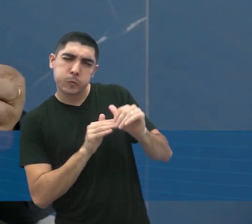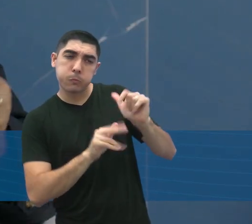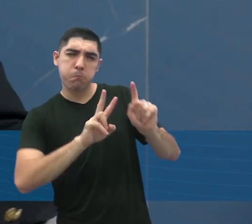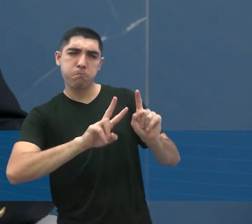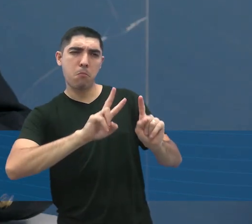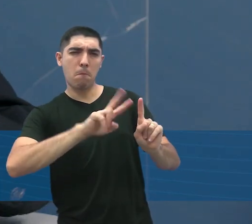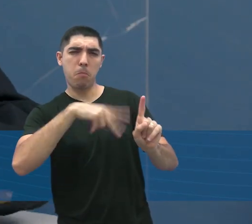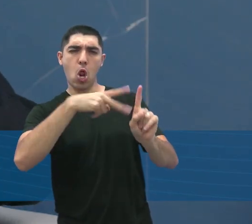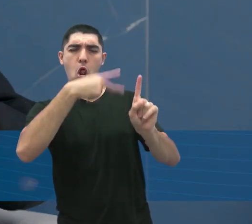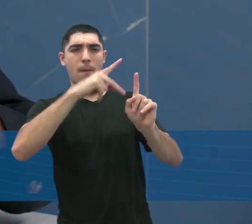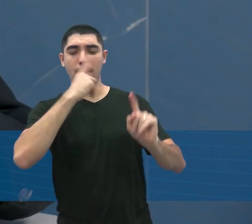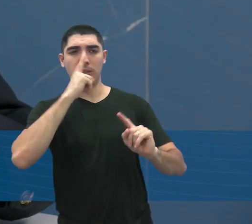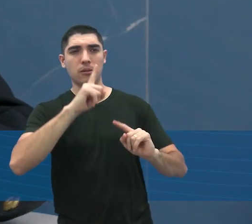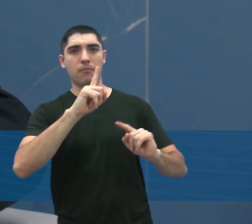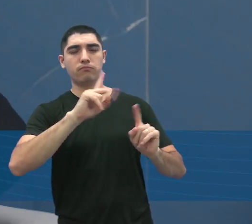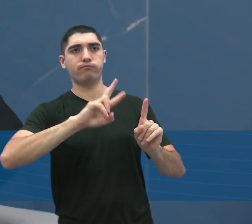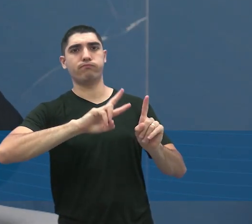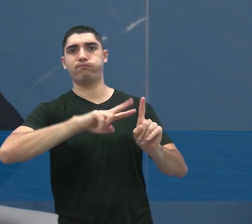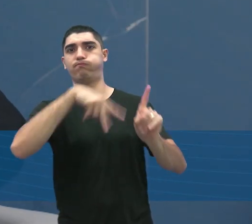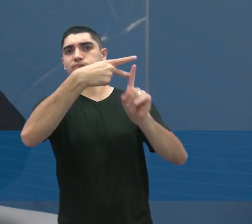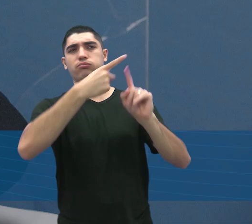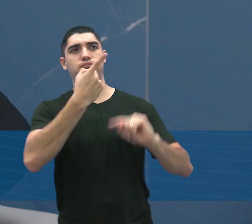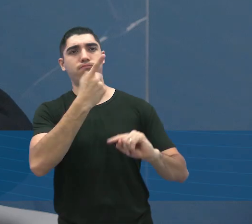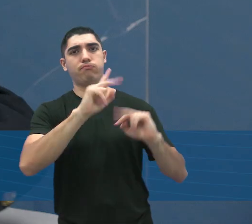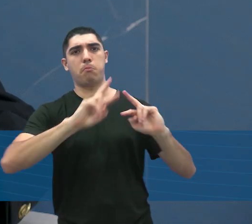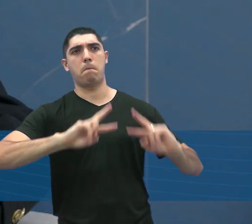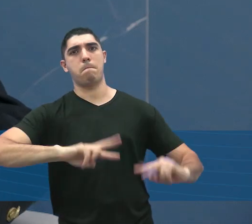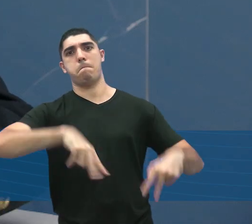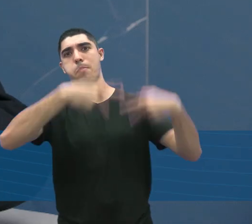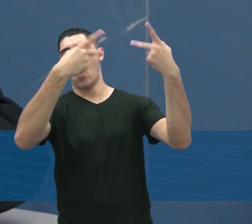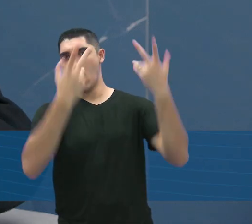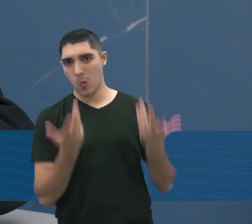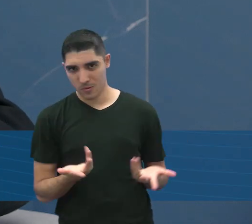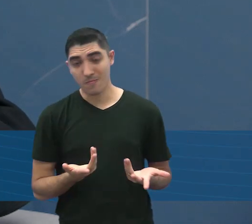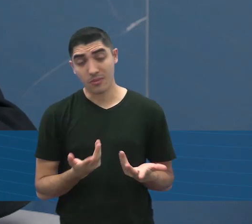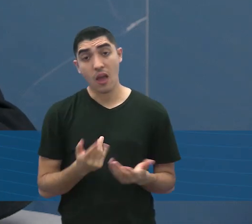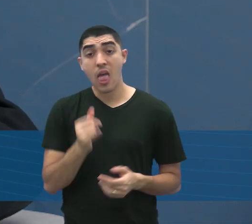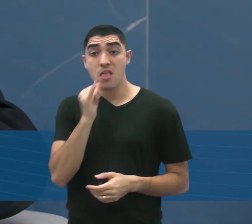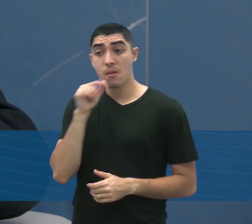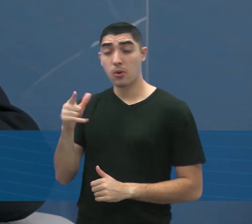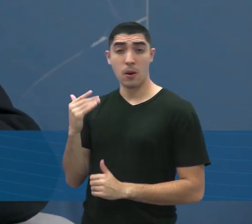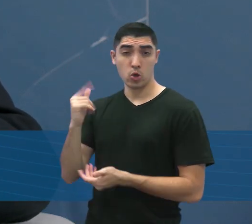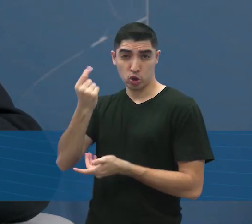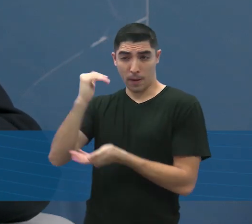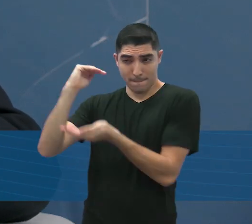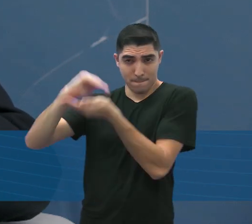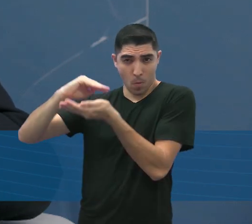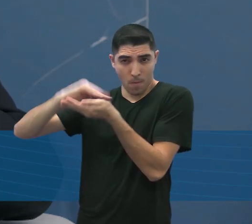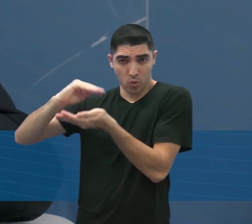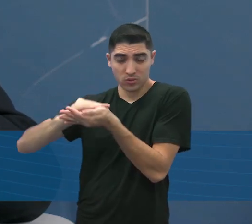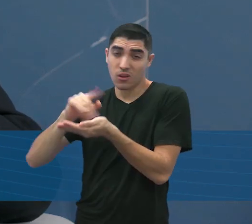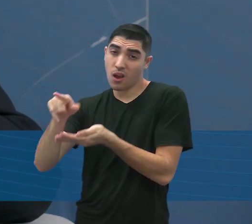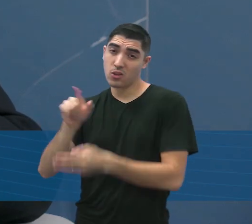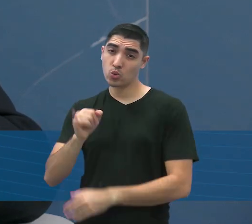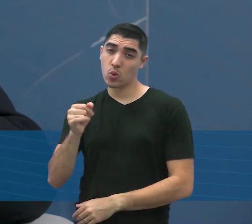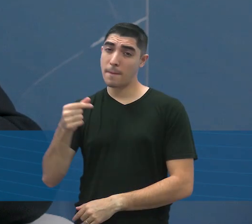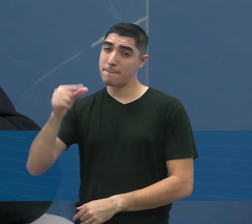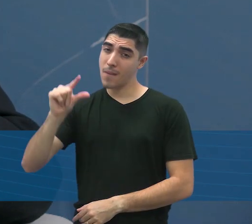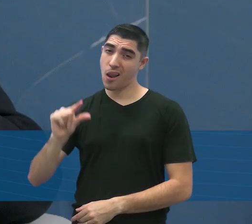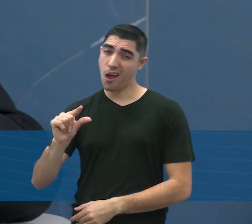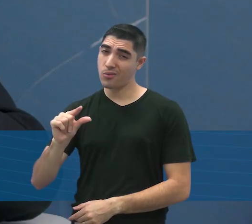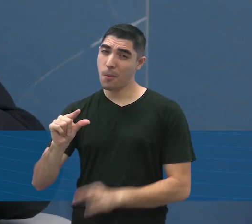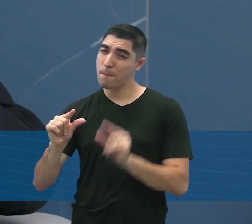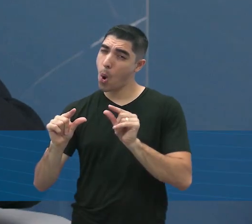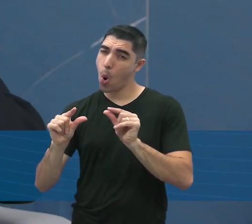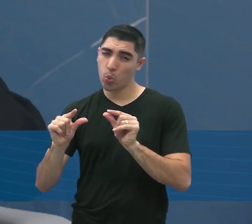Então, é um dinheiro que eu uso sempre. A poupança é o que paga menos. Então, você tem investimento, é o